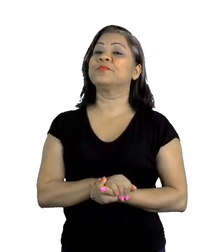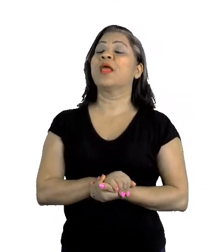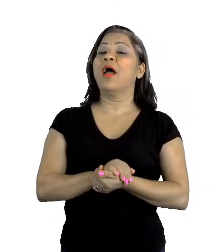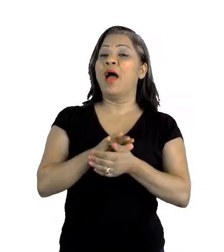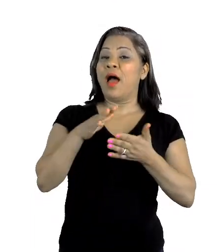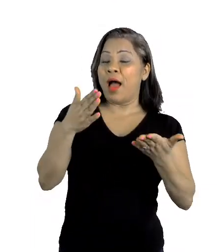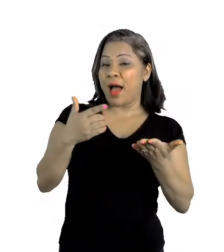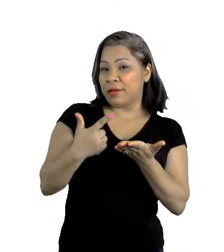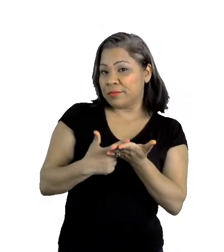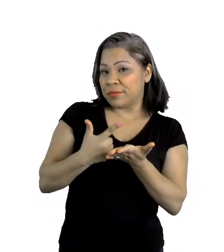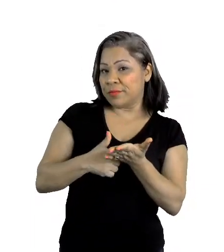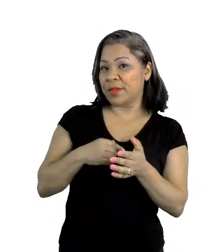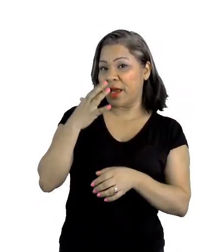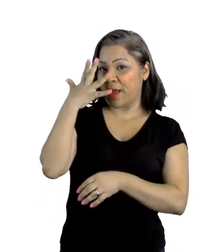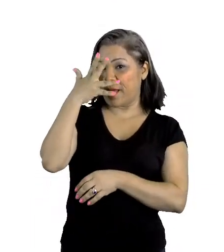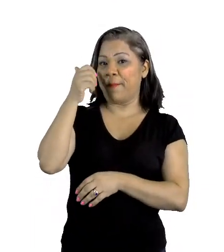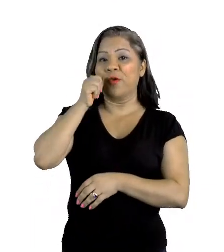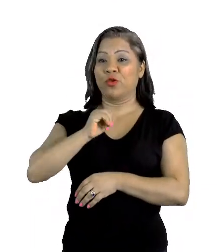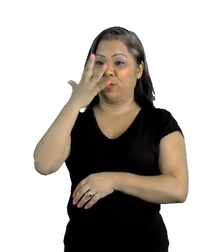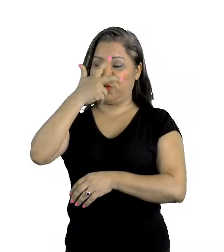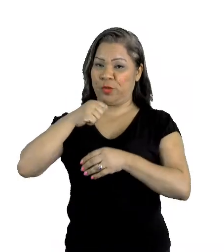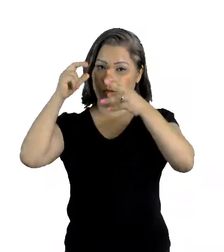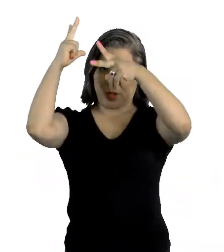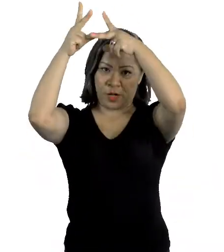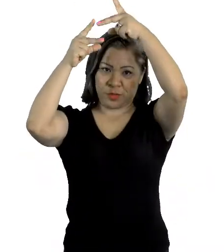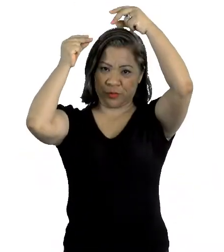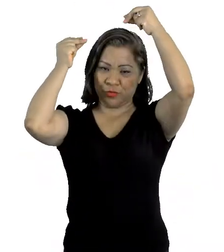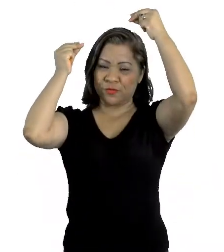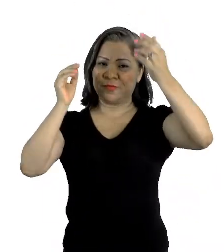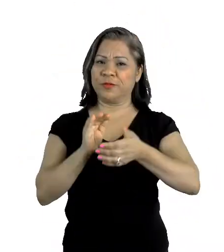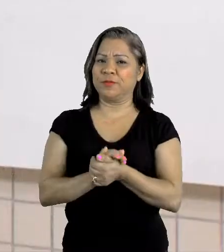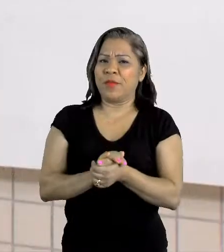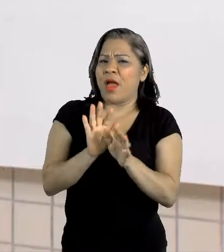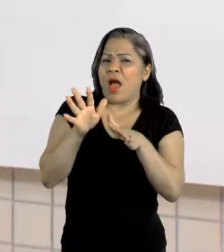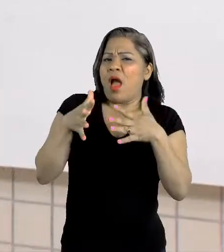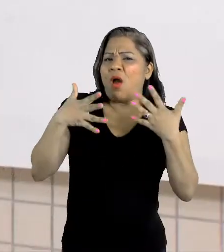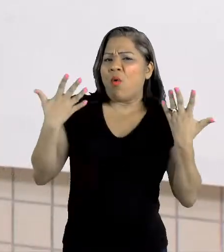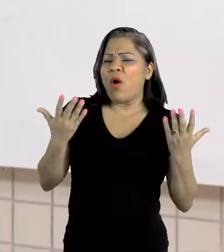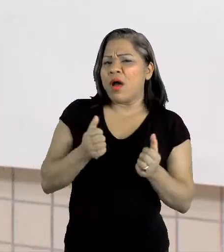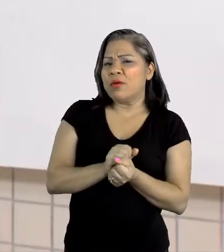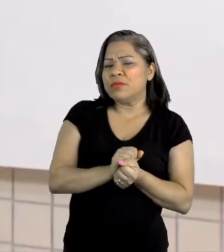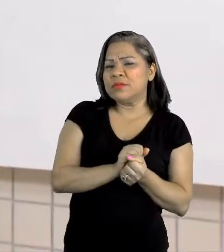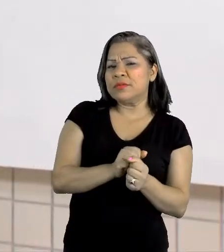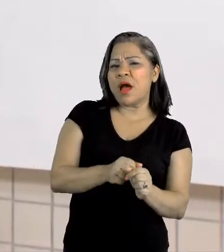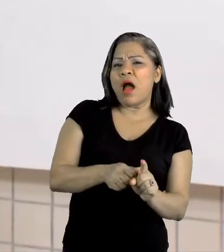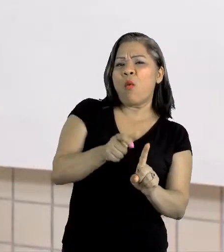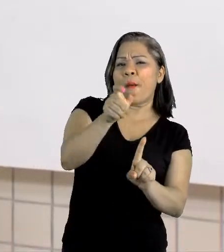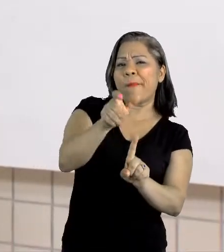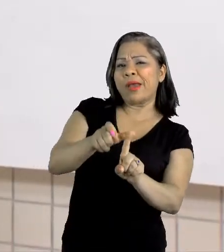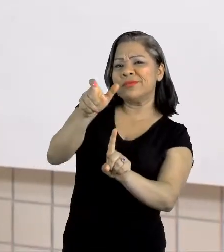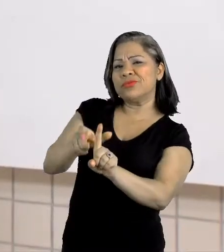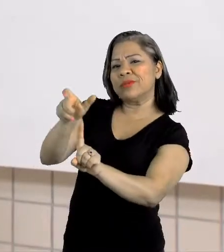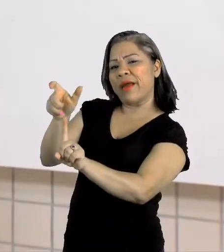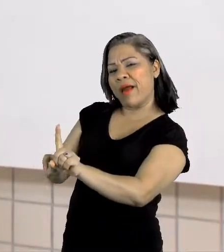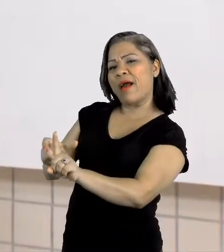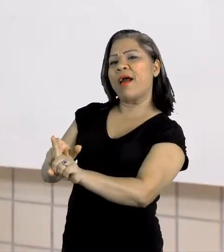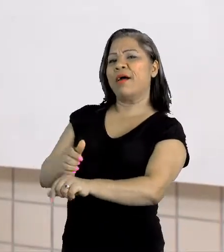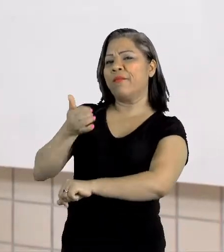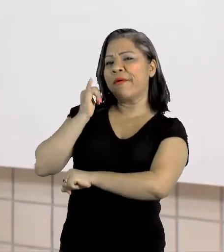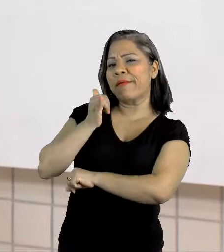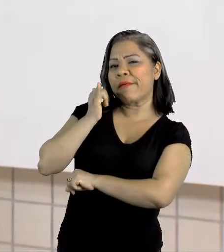de Fita. Quais são as personagens dessa narrativa? Quem são